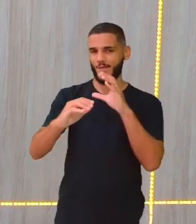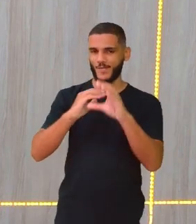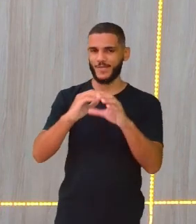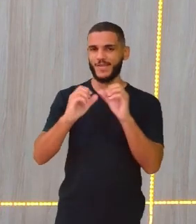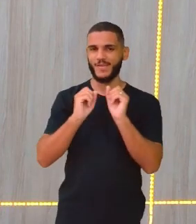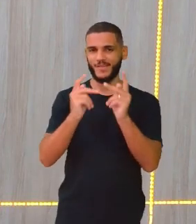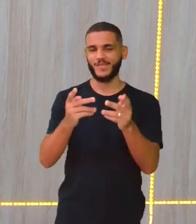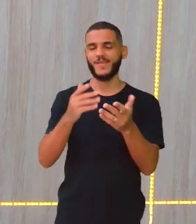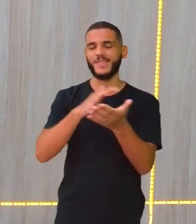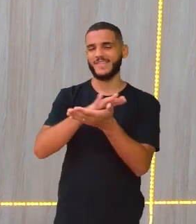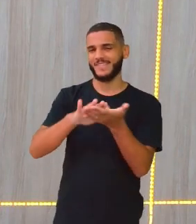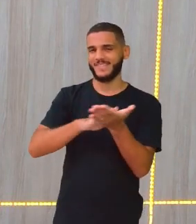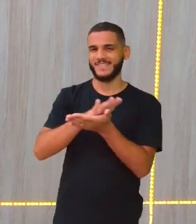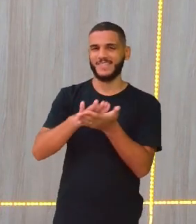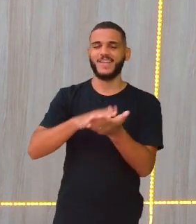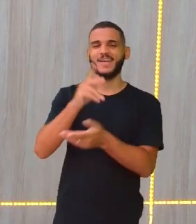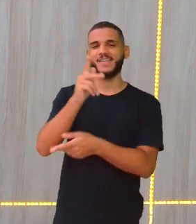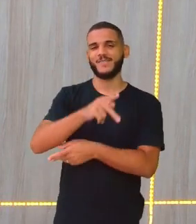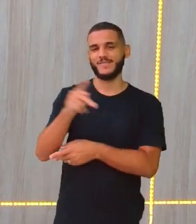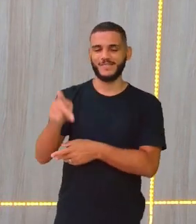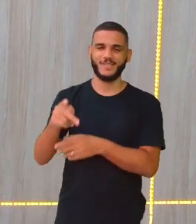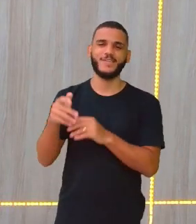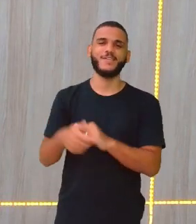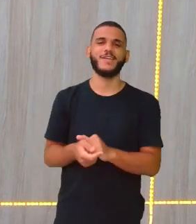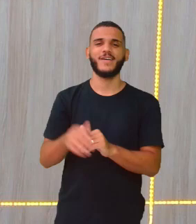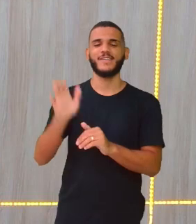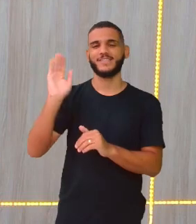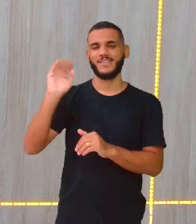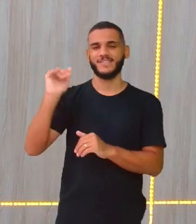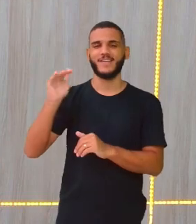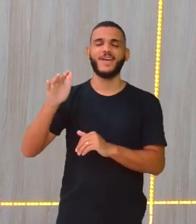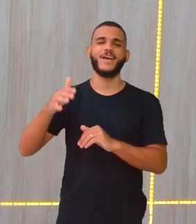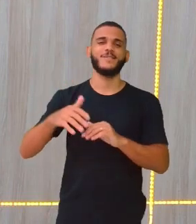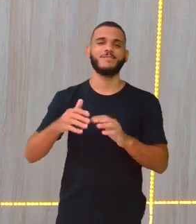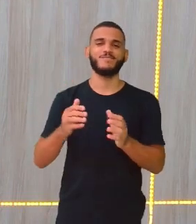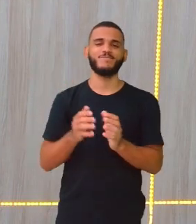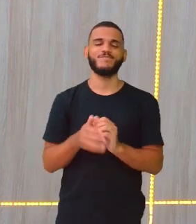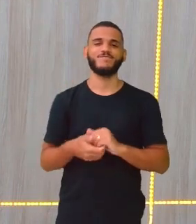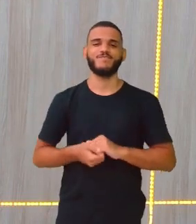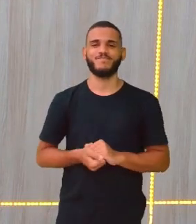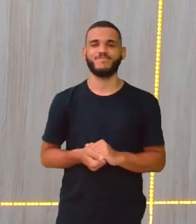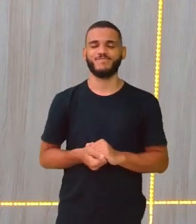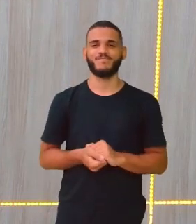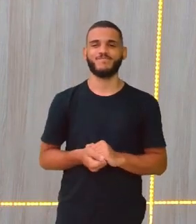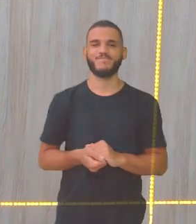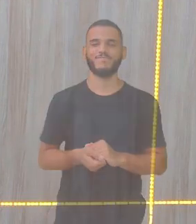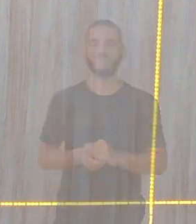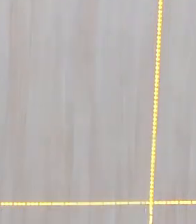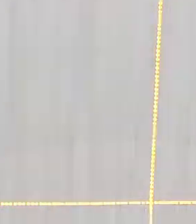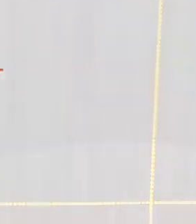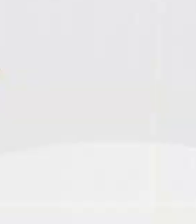Bom, muito obrigada. Até a próxima aula. Tchau, turma.